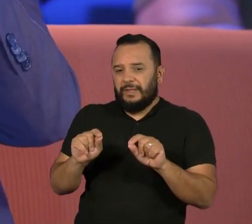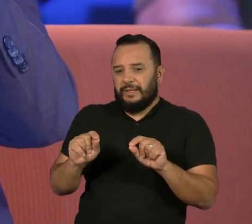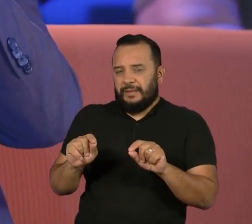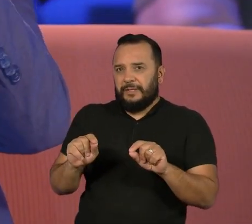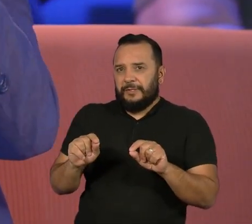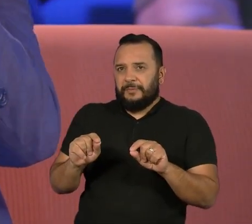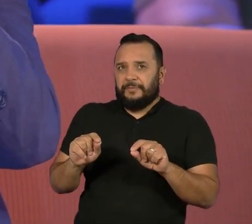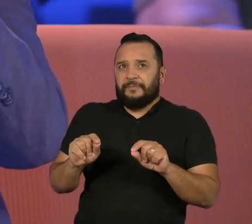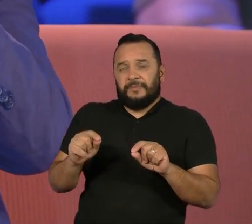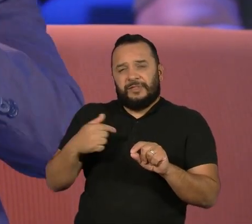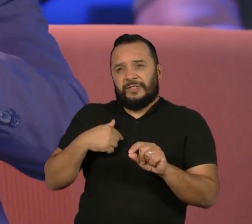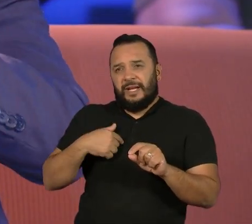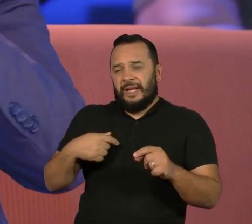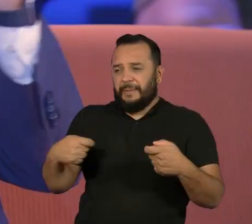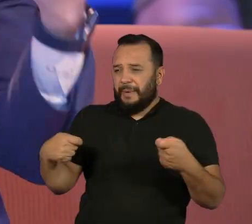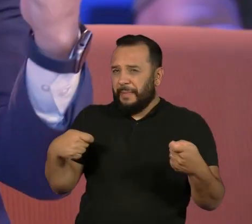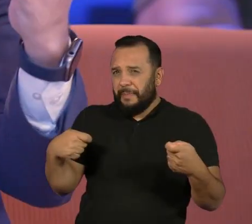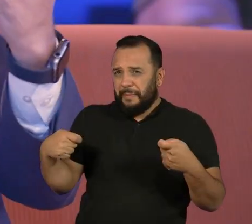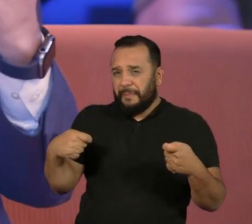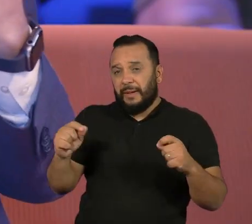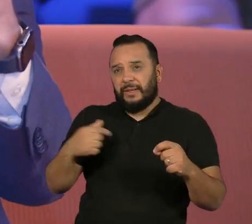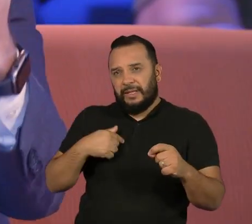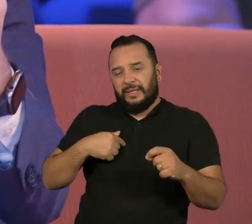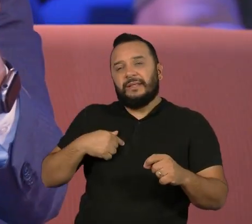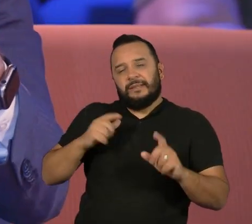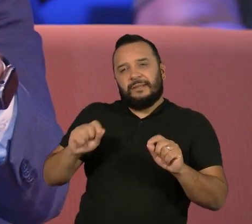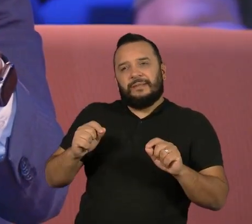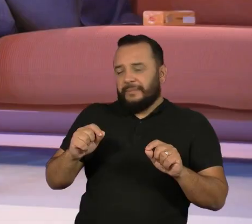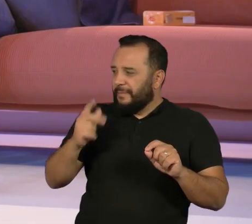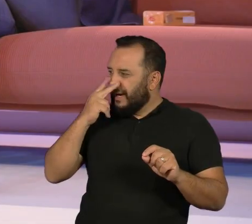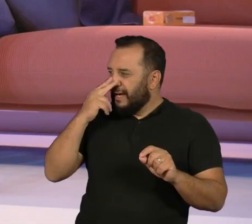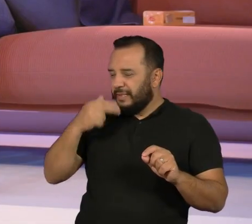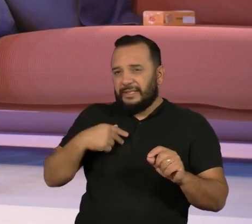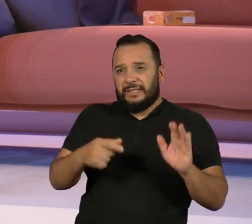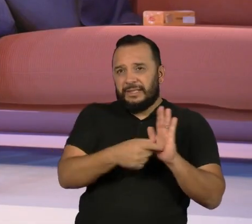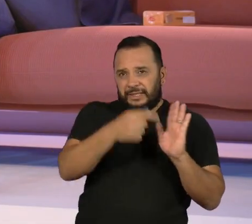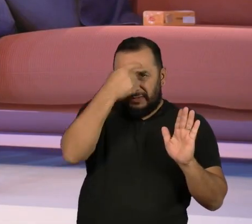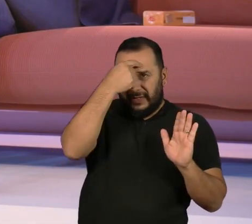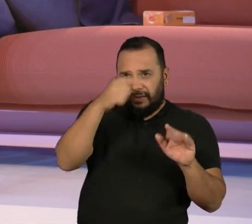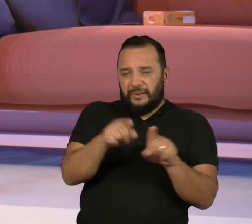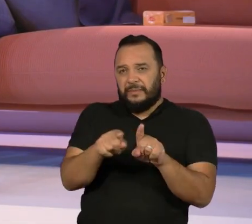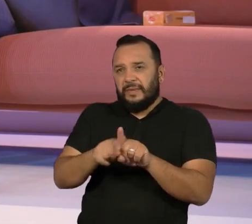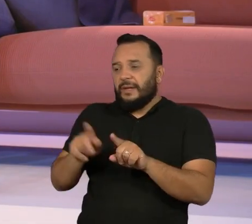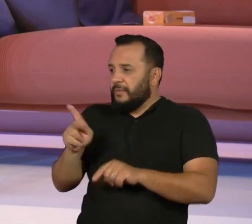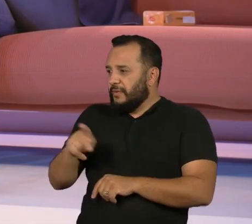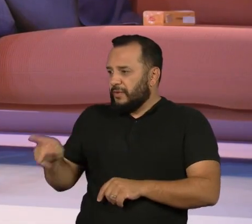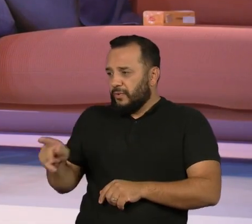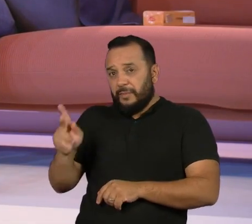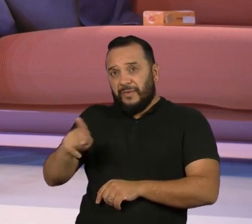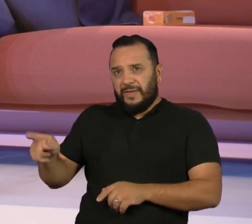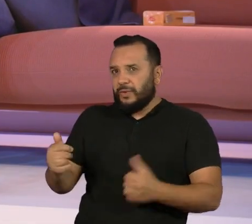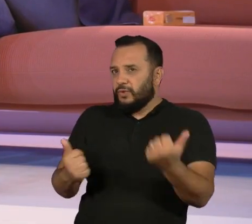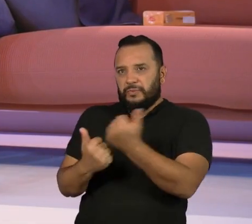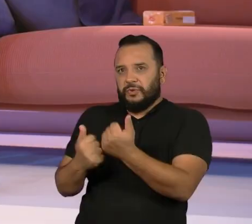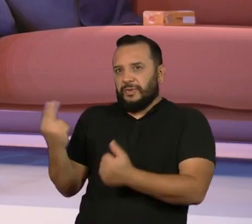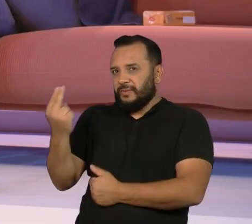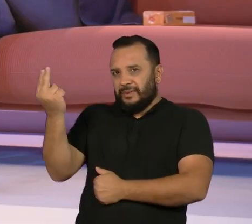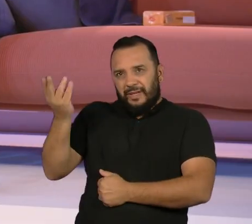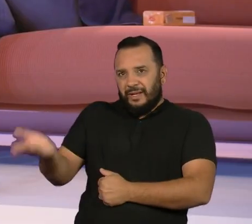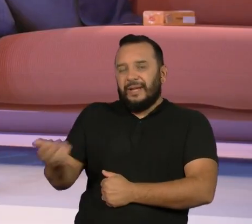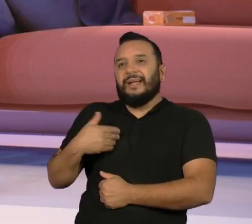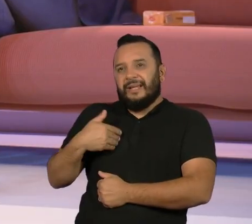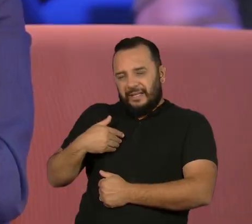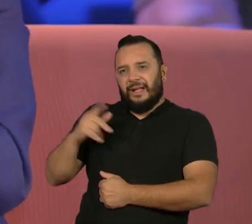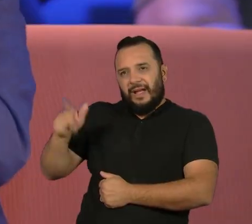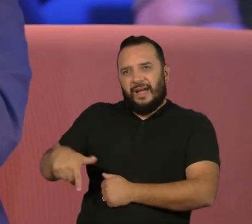pseudo conflito entre inteligência artificial e professor. O professor é insubstituível e deve ser entendido